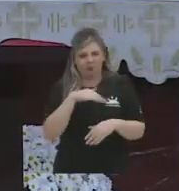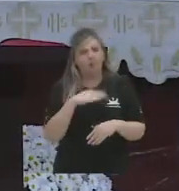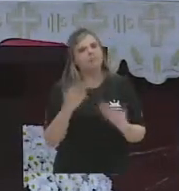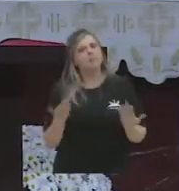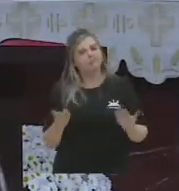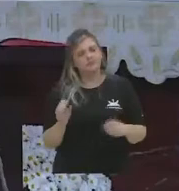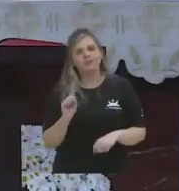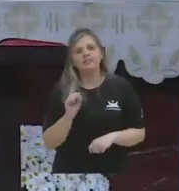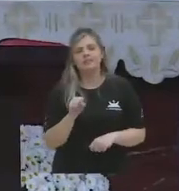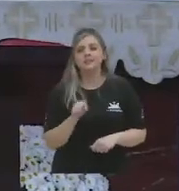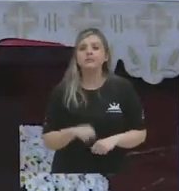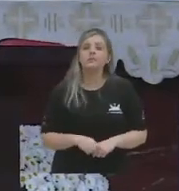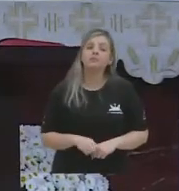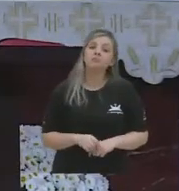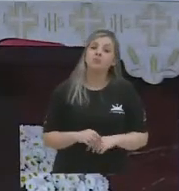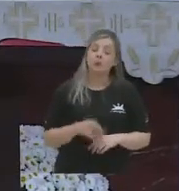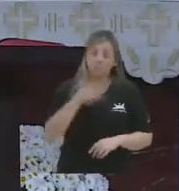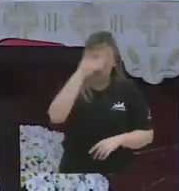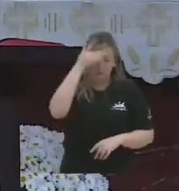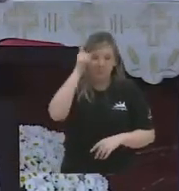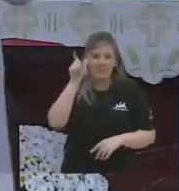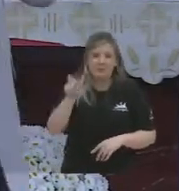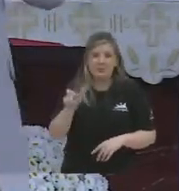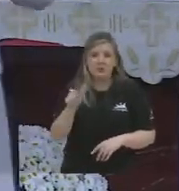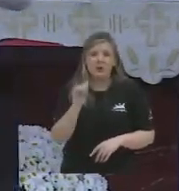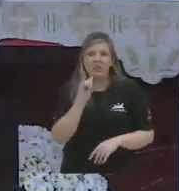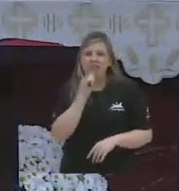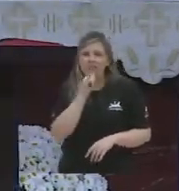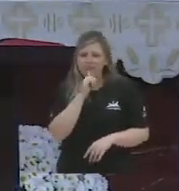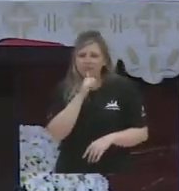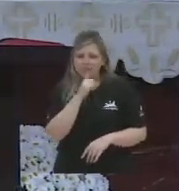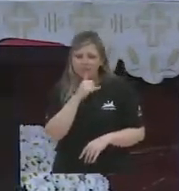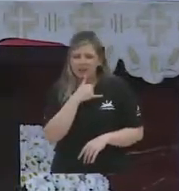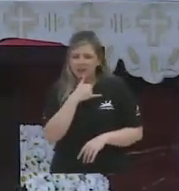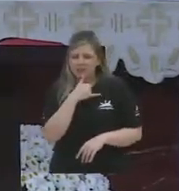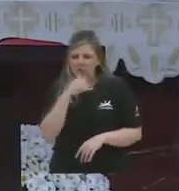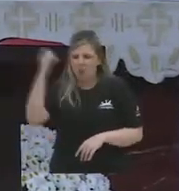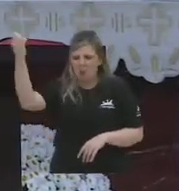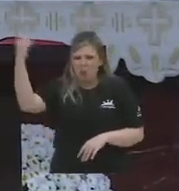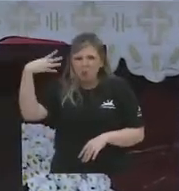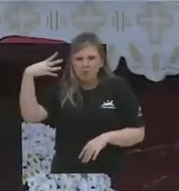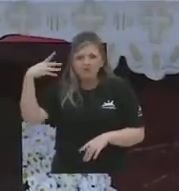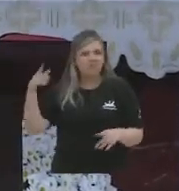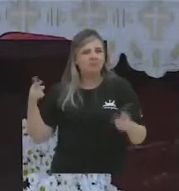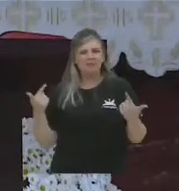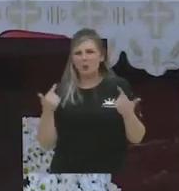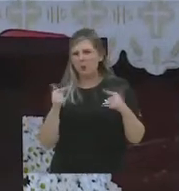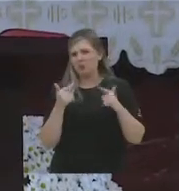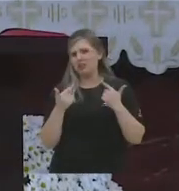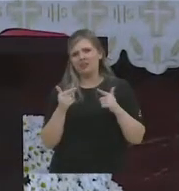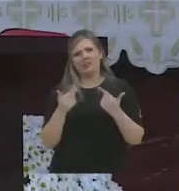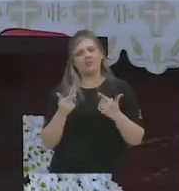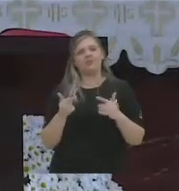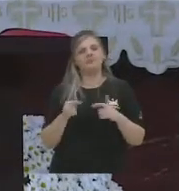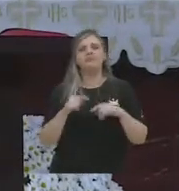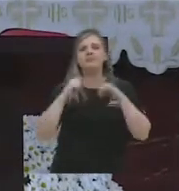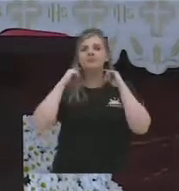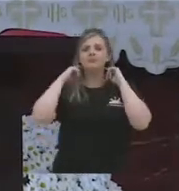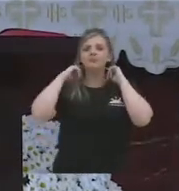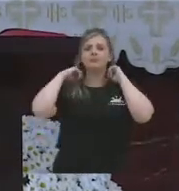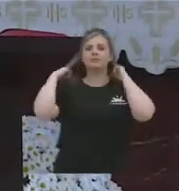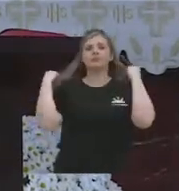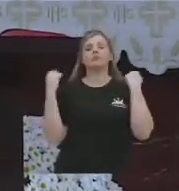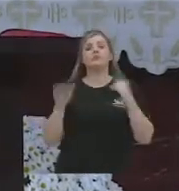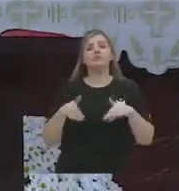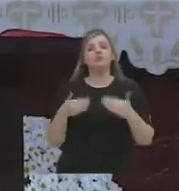Uma pessoa triste, ela transmite alguma luz? Não. Então ele